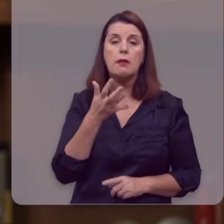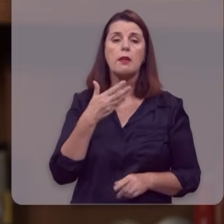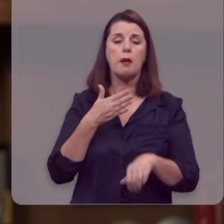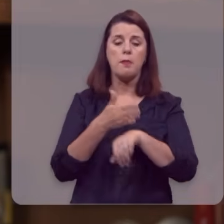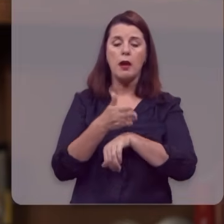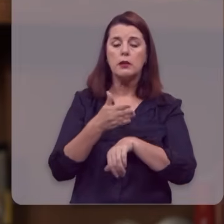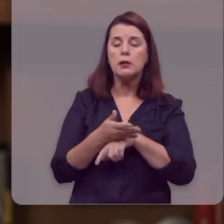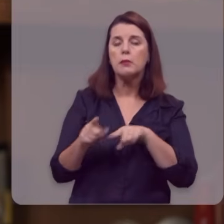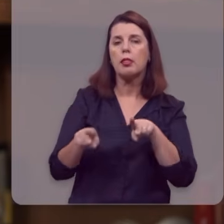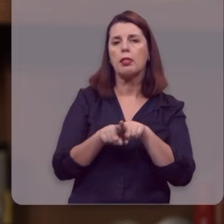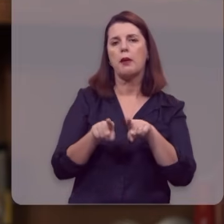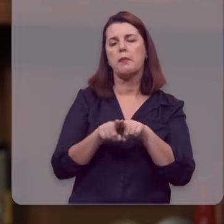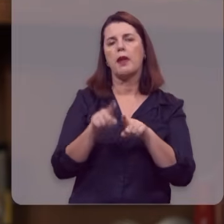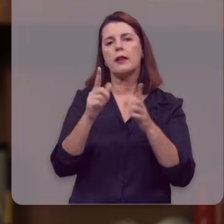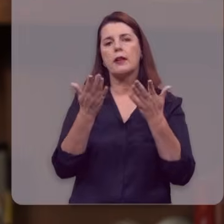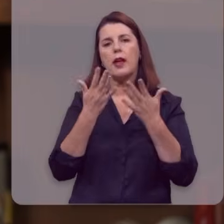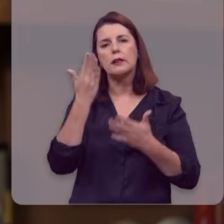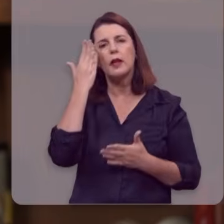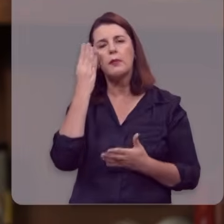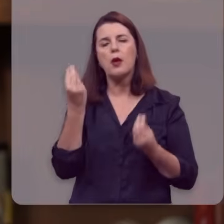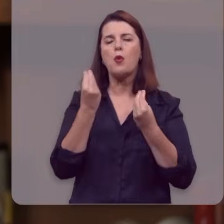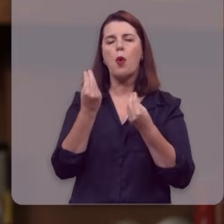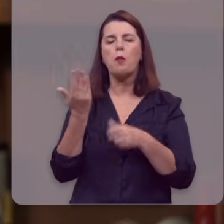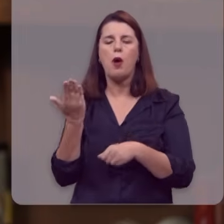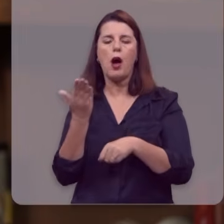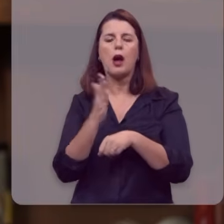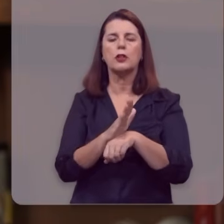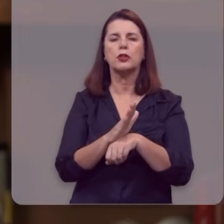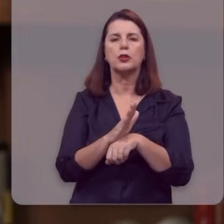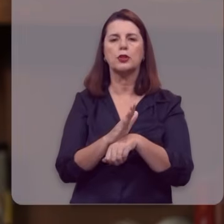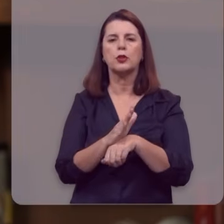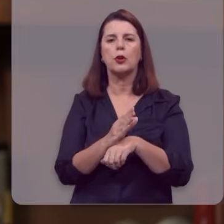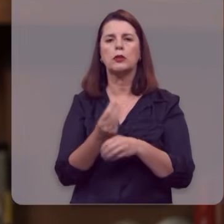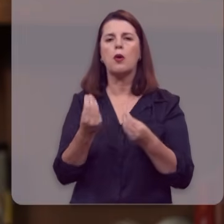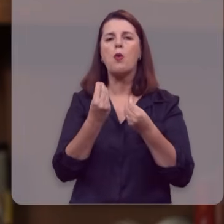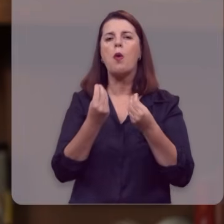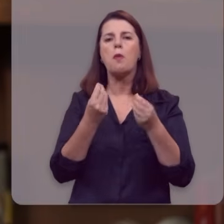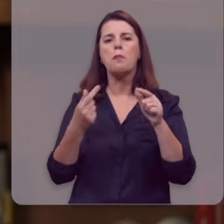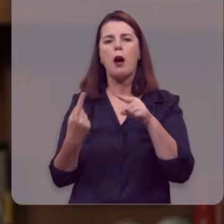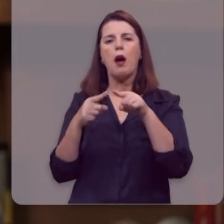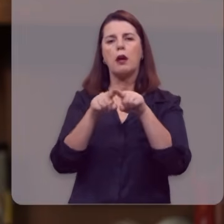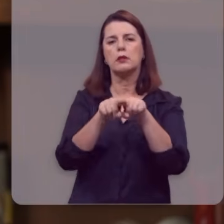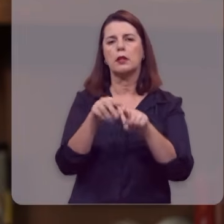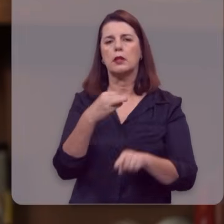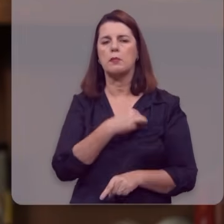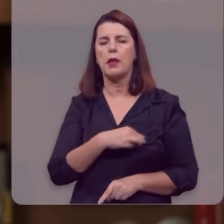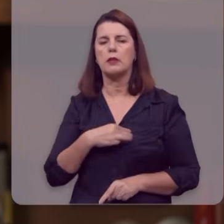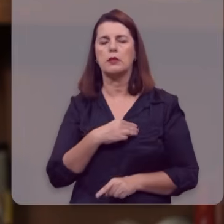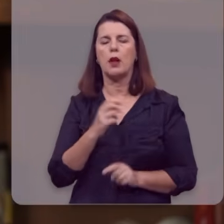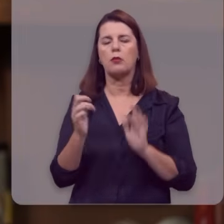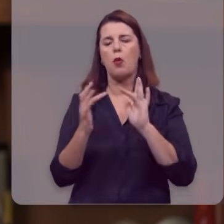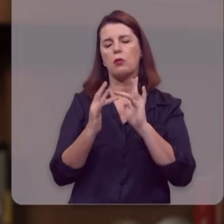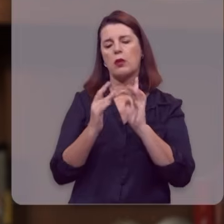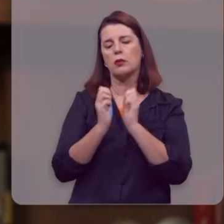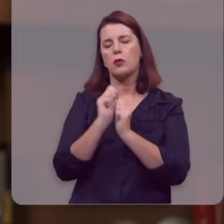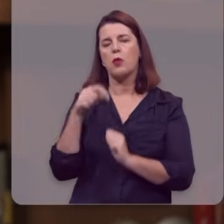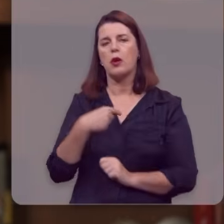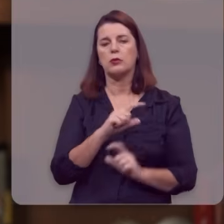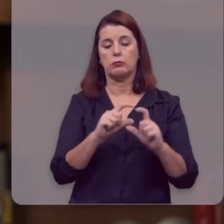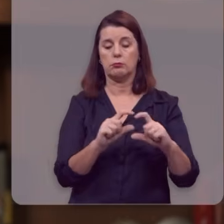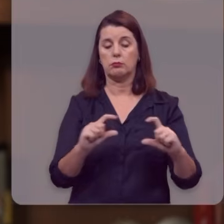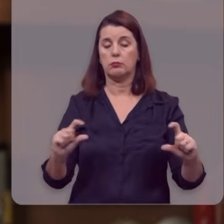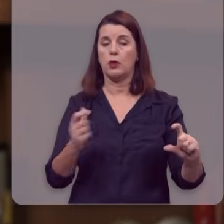participar também, se você quer saber como contribuir e como ser um parceiro em missão, entre em contato conosco. O telefone